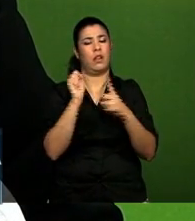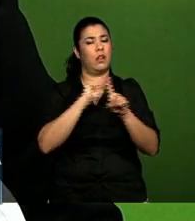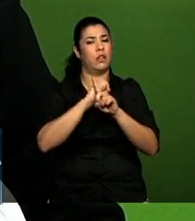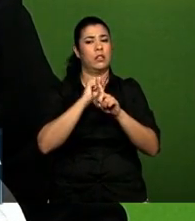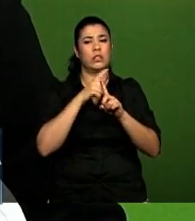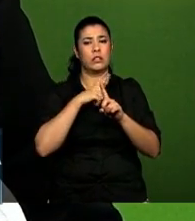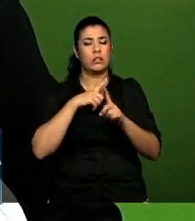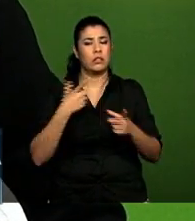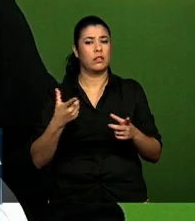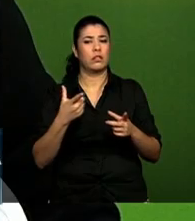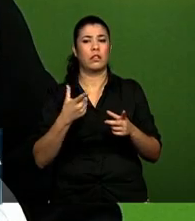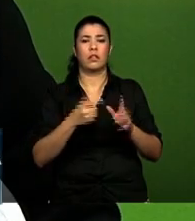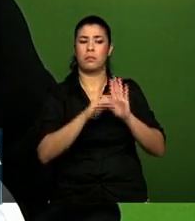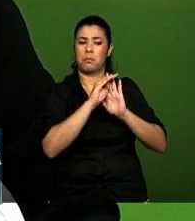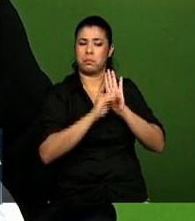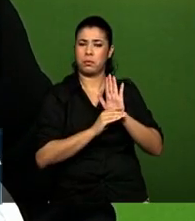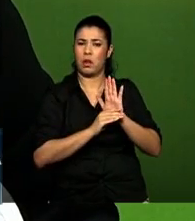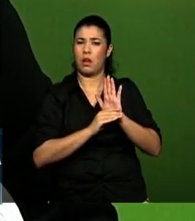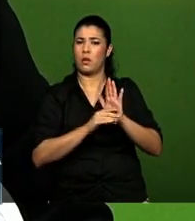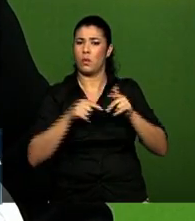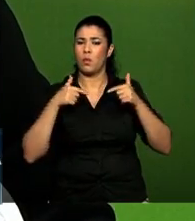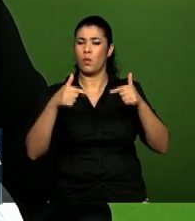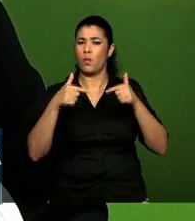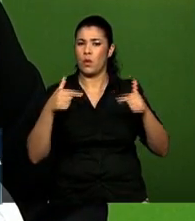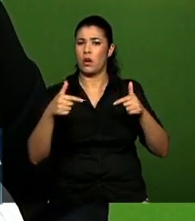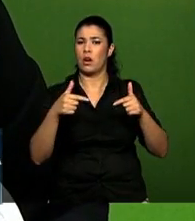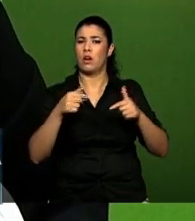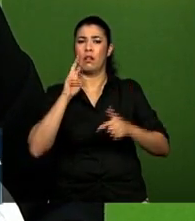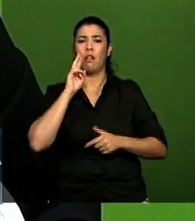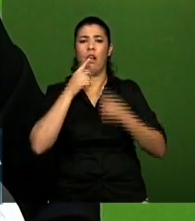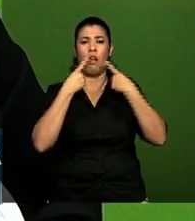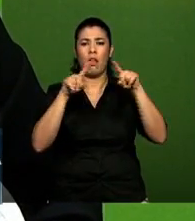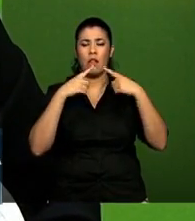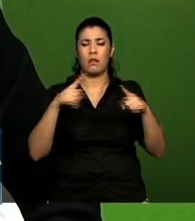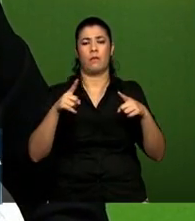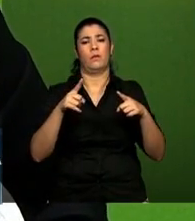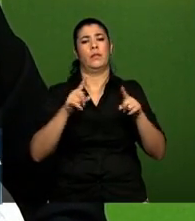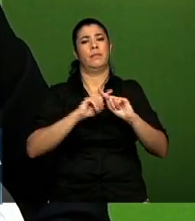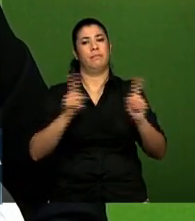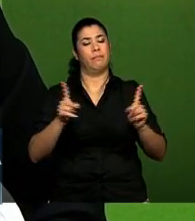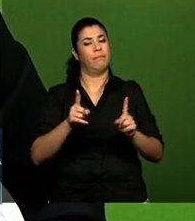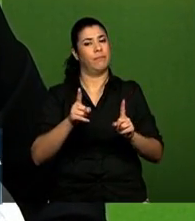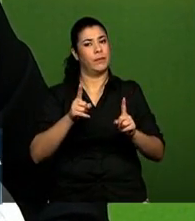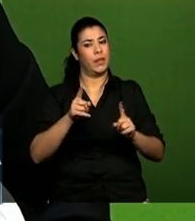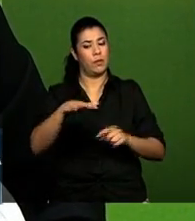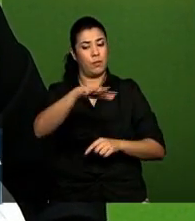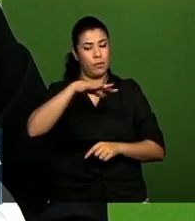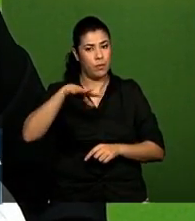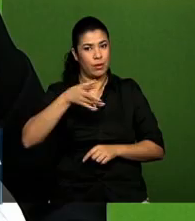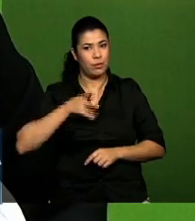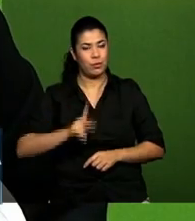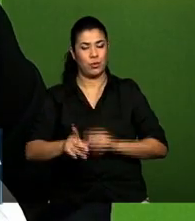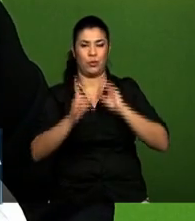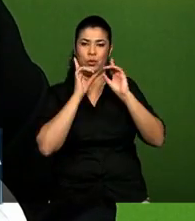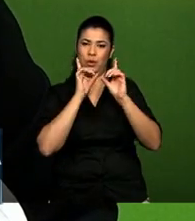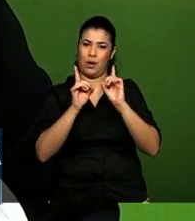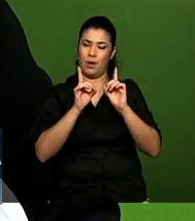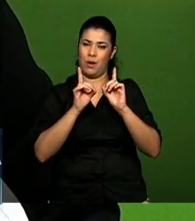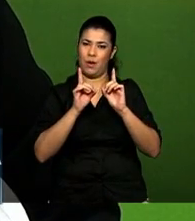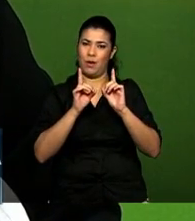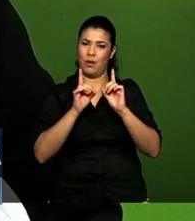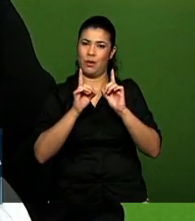AES e reconhecer que é um espaço de permanente diálogo mesmo que em vários momentos